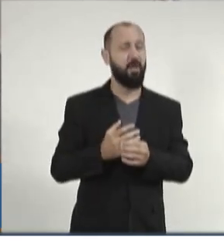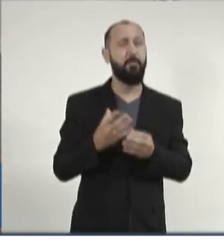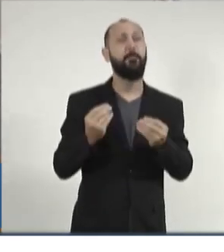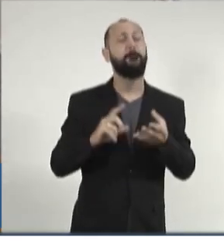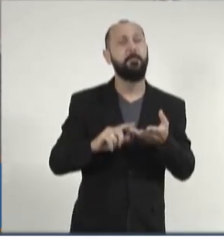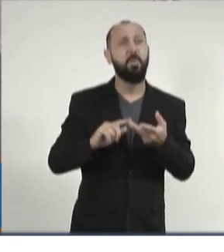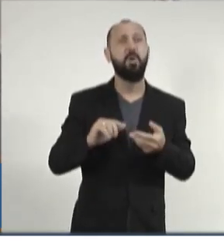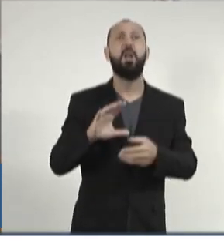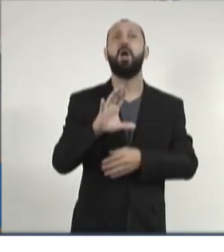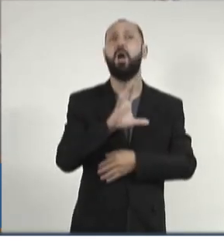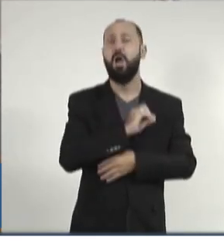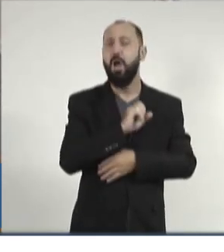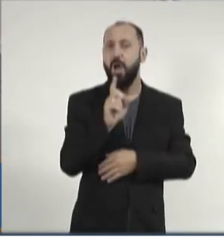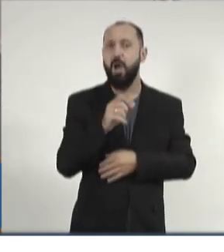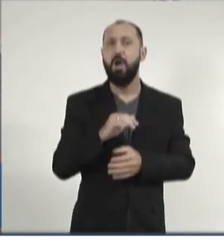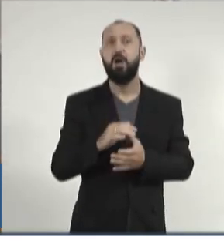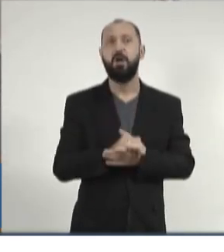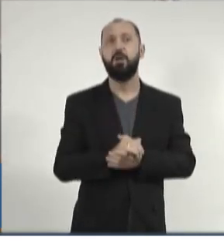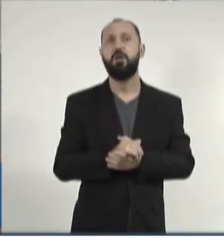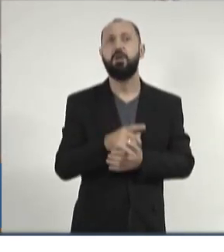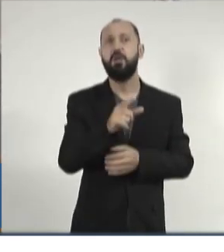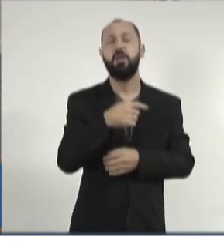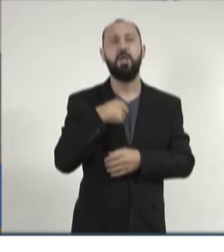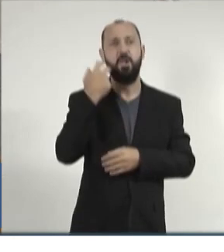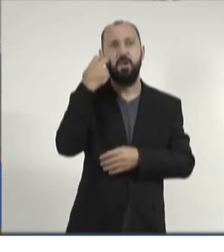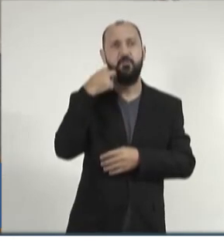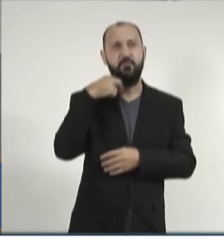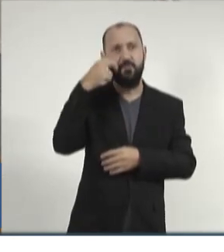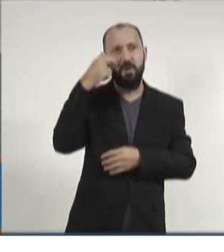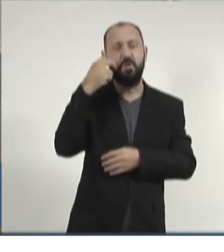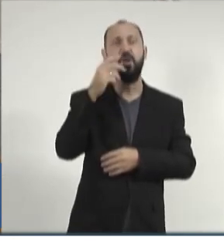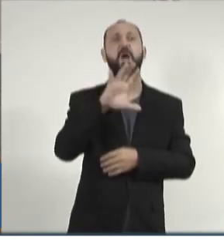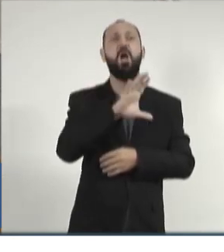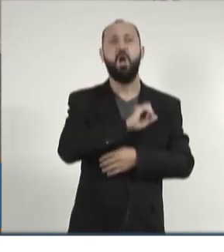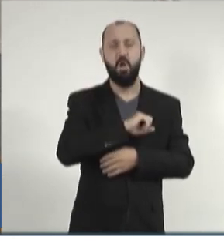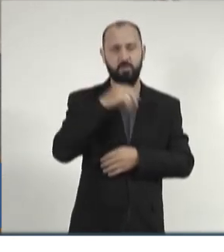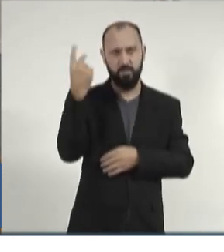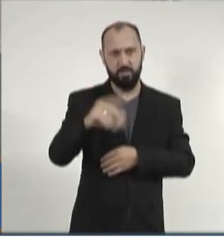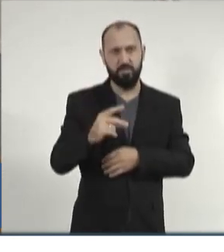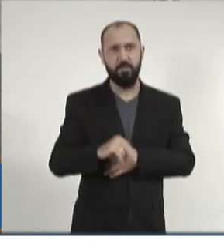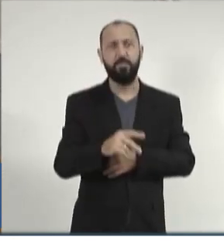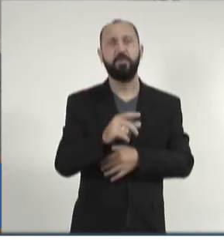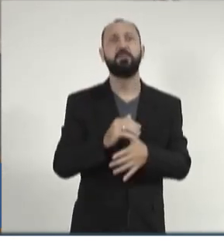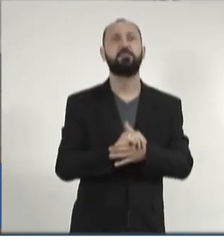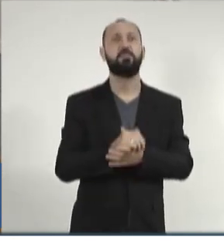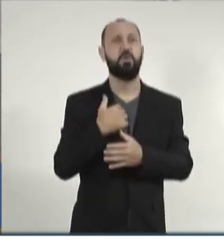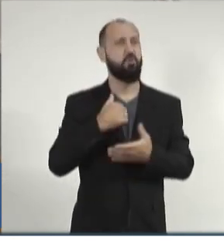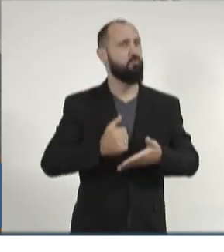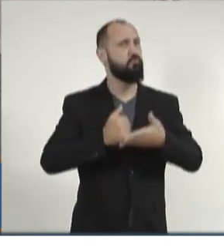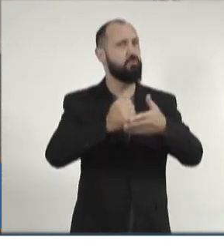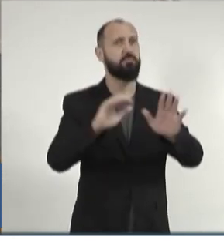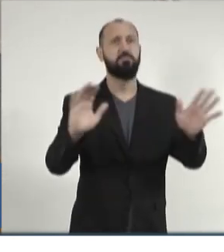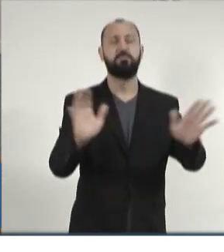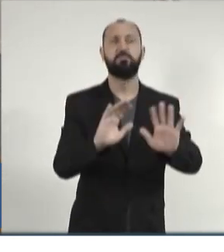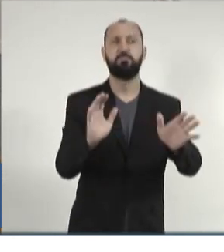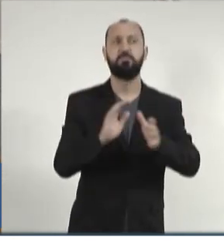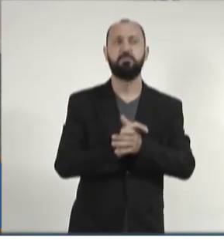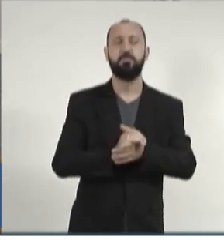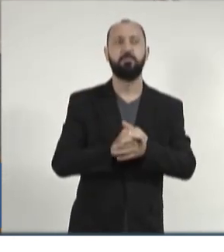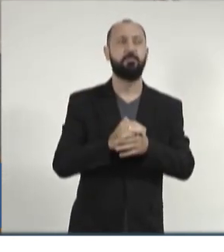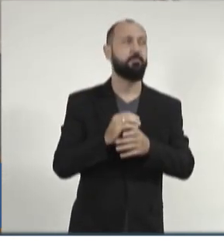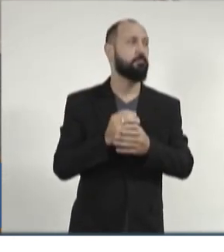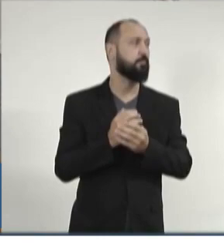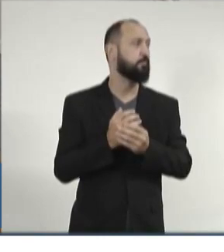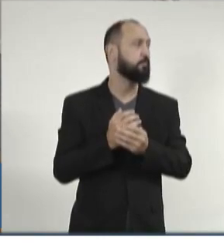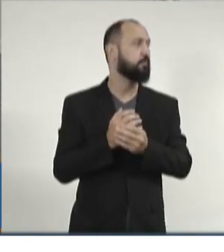Essa é a frase. Fulana não tem vergonha, ela gosta de apanhar, eu não vou mais ajudar. Quando a gente sabe que uma mulher